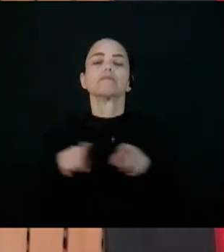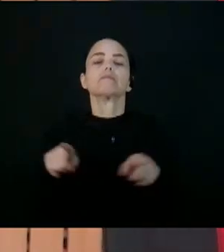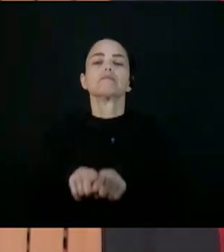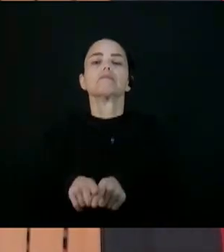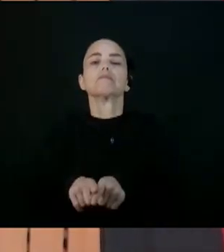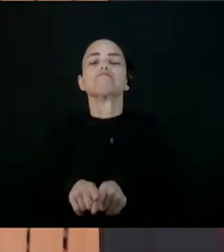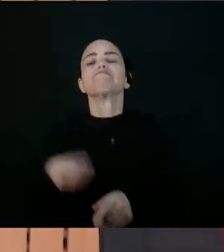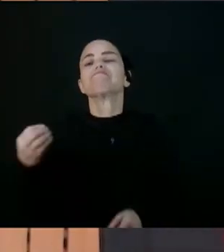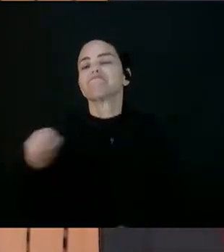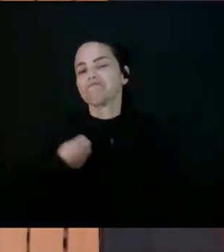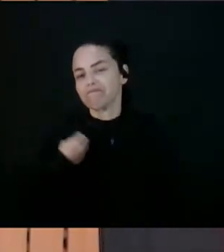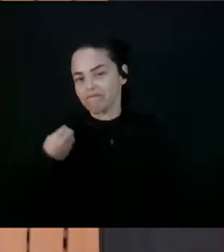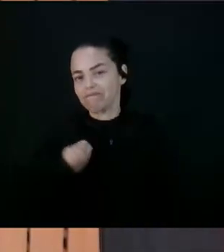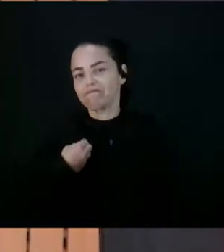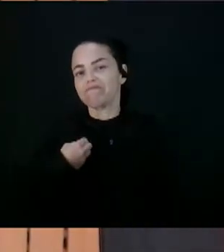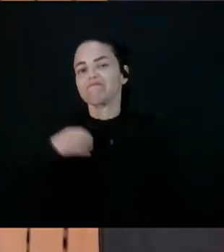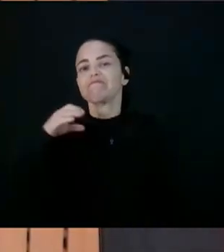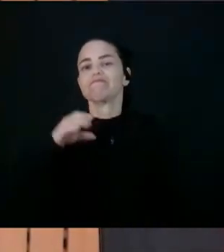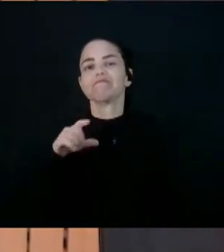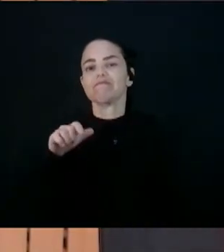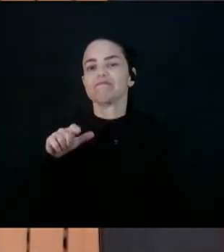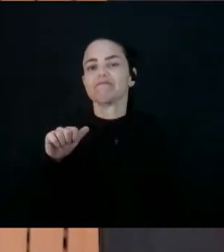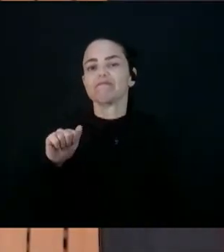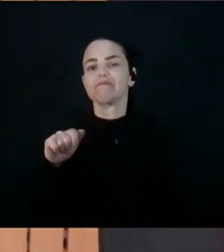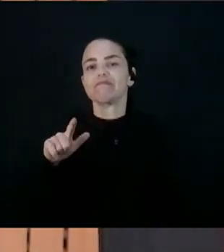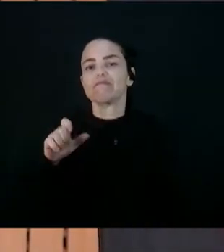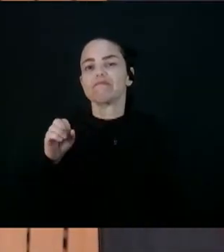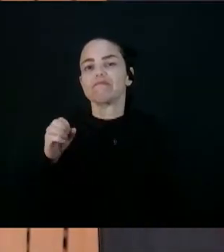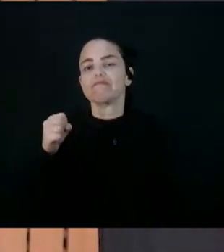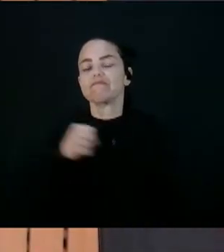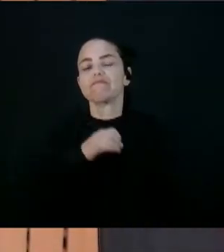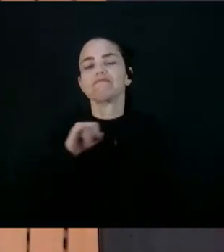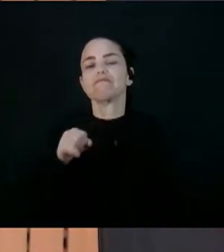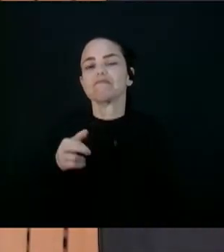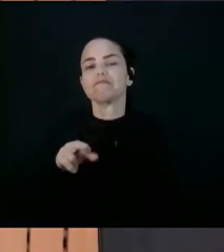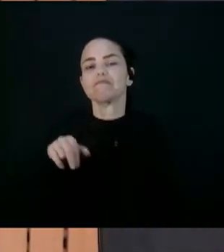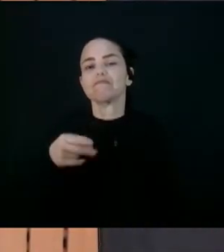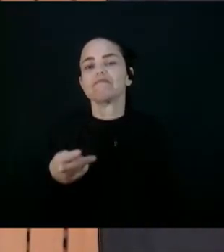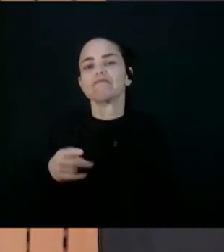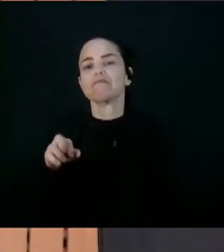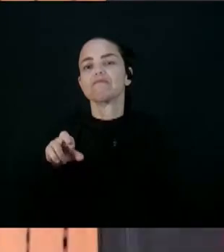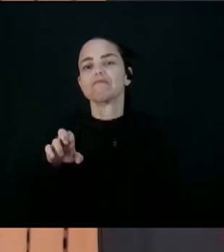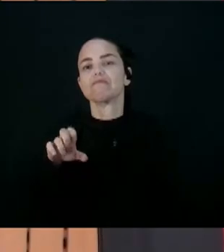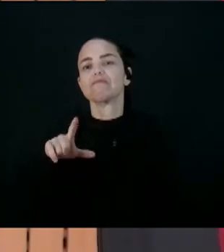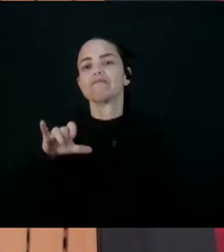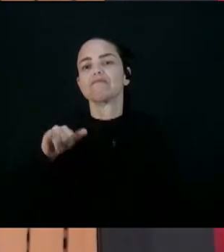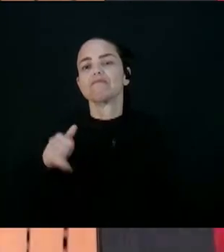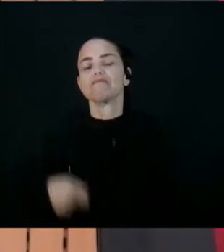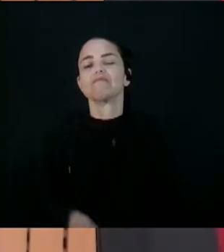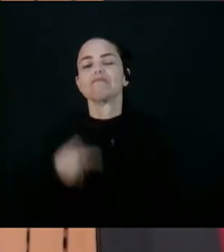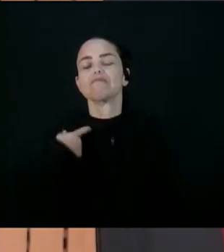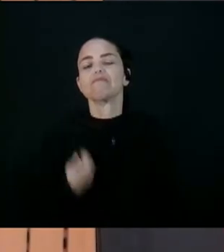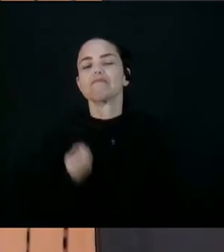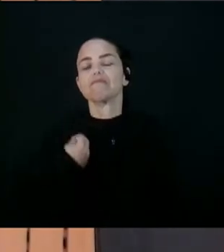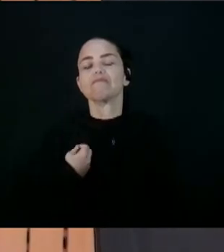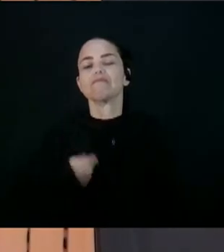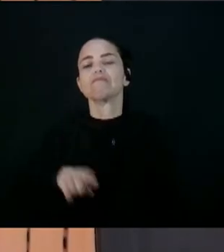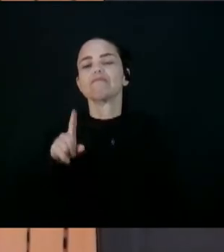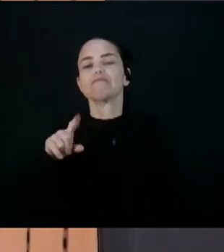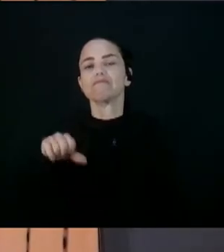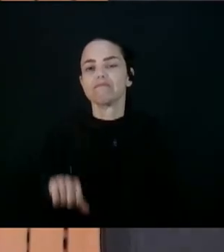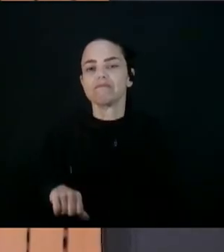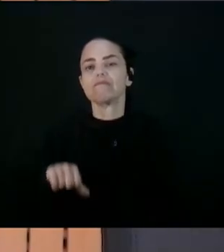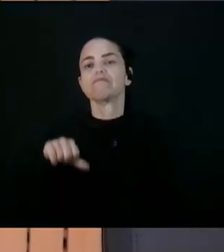com Carlos Signorelli na vida pública. Os dois foram eleitos na mesma legislatura, em